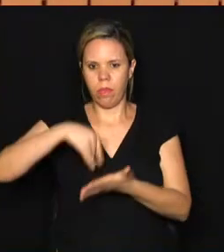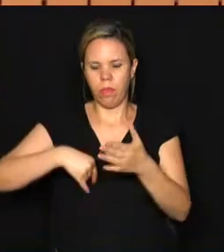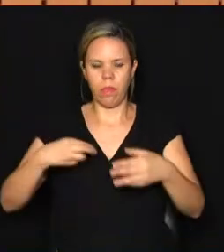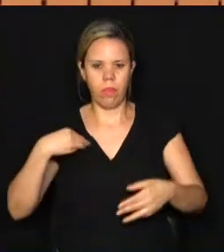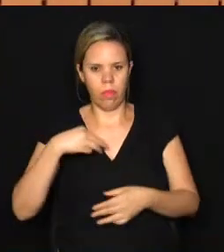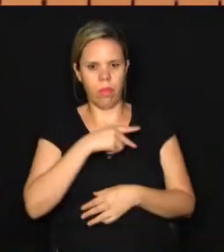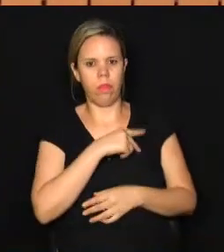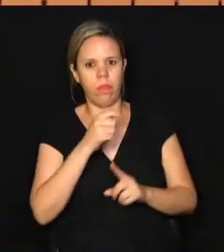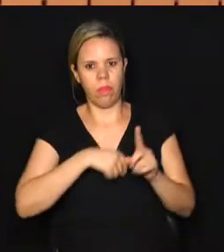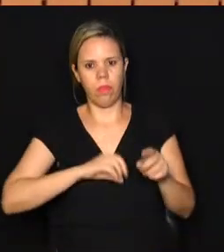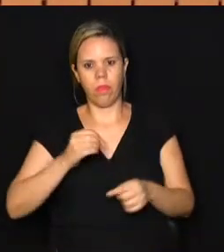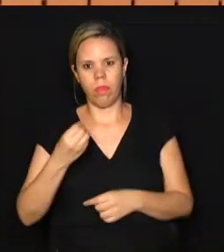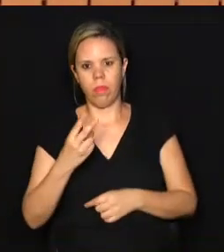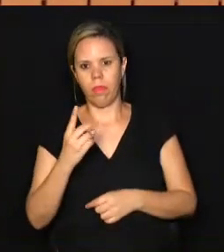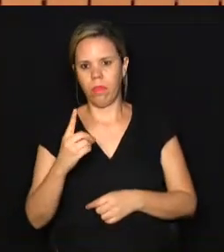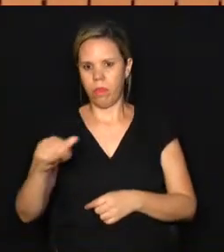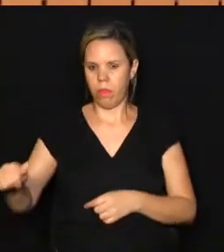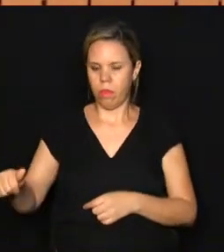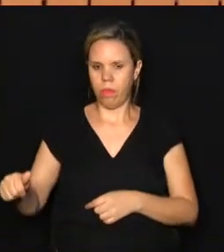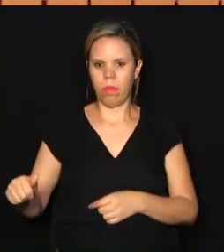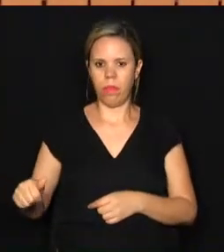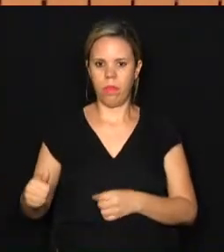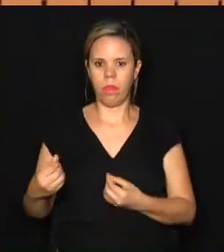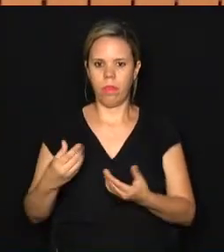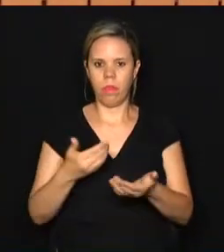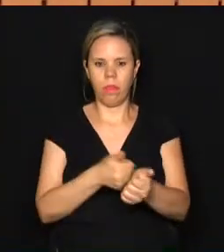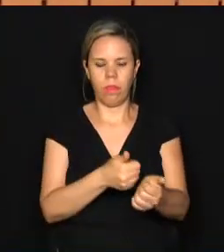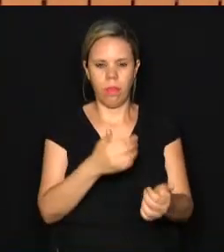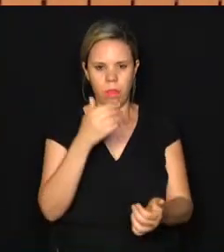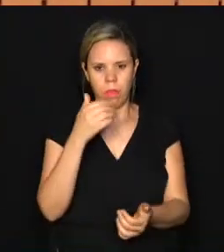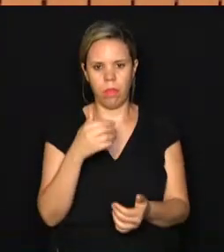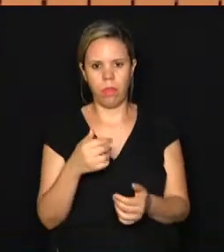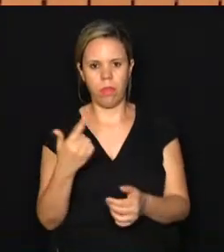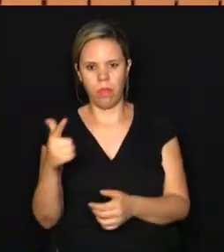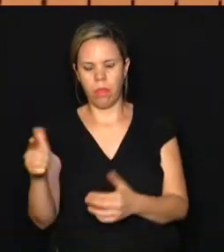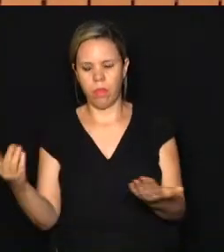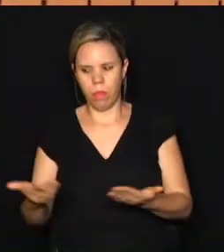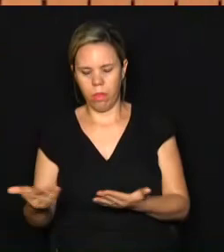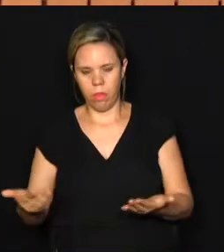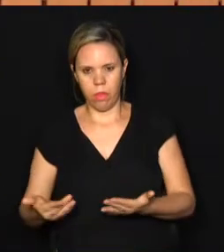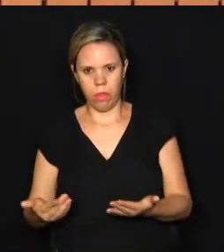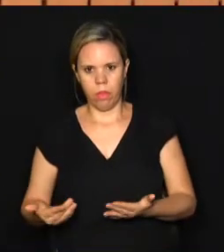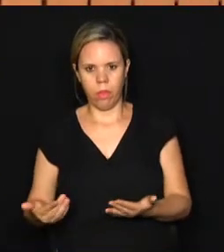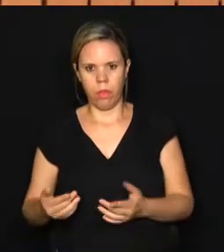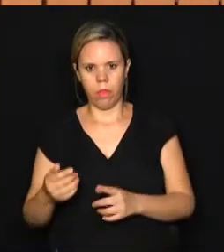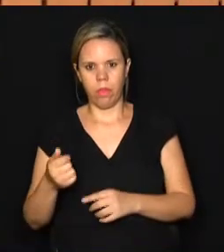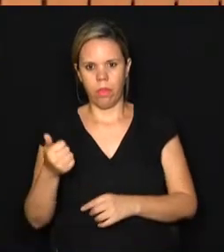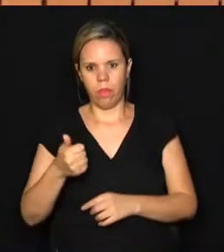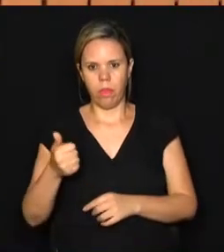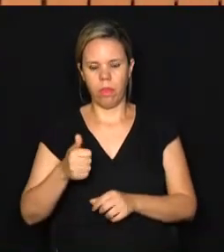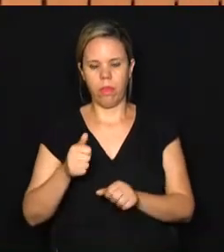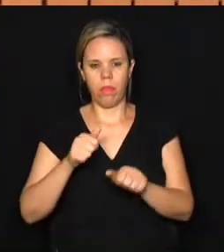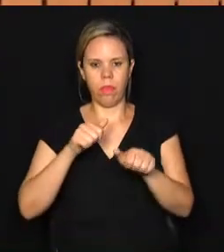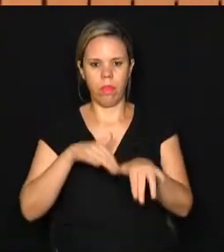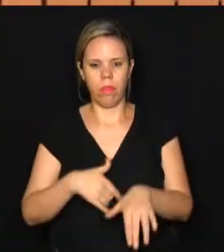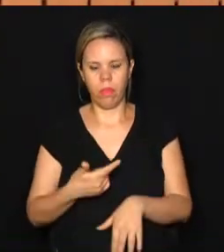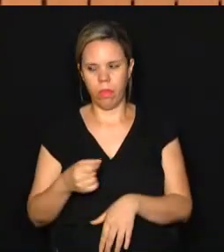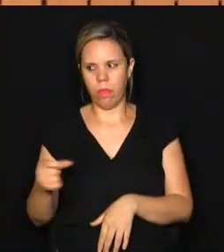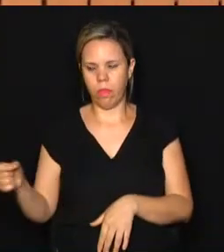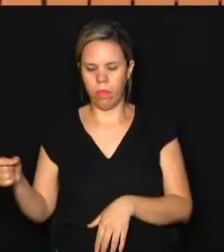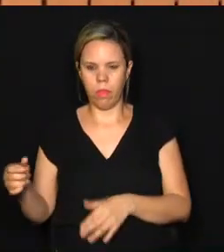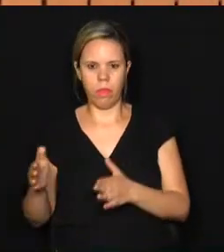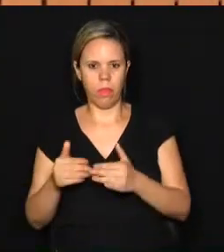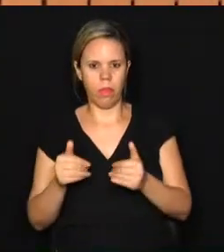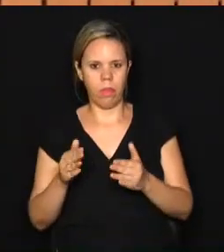em outubro de 2017, solicitando acompanhamento, e outro agora, em 1º de setembro de 2020,